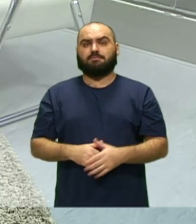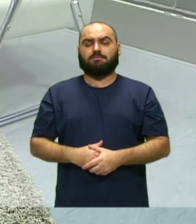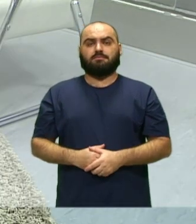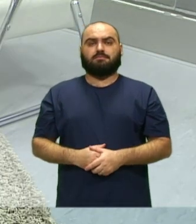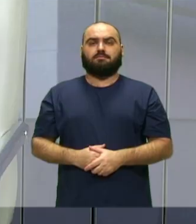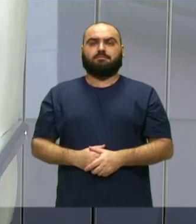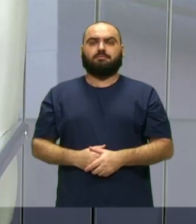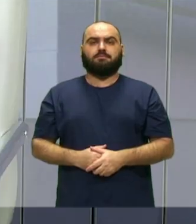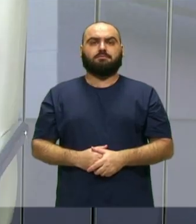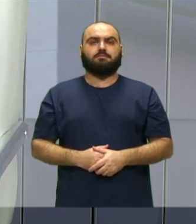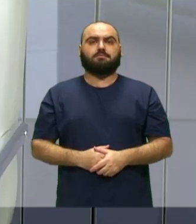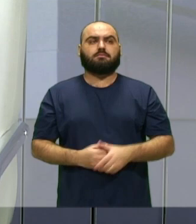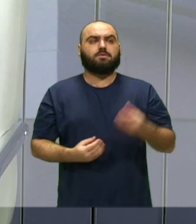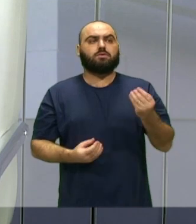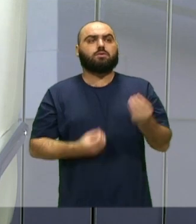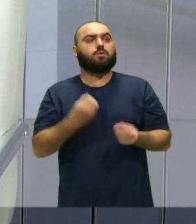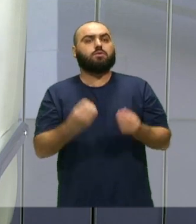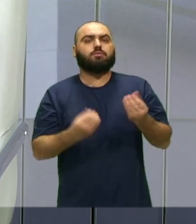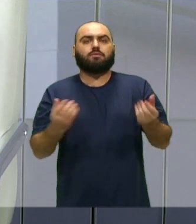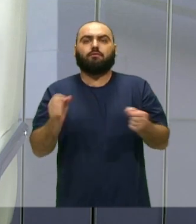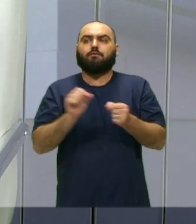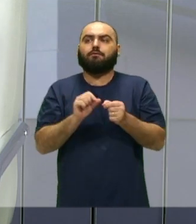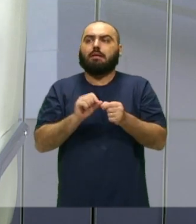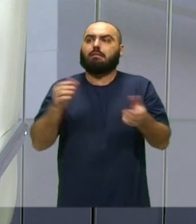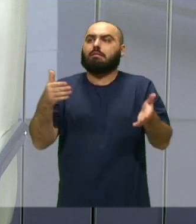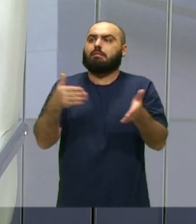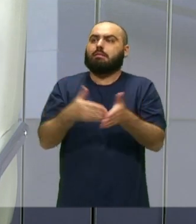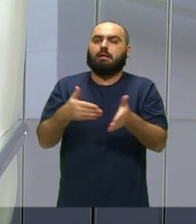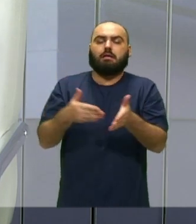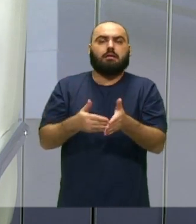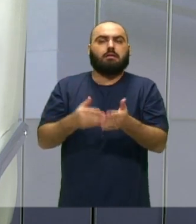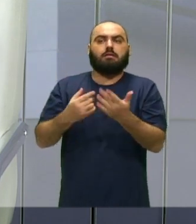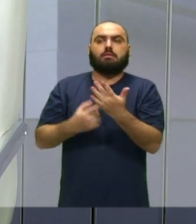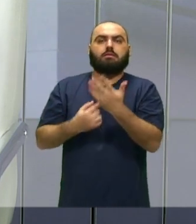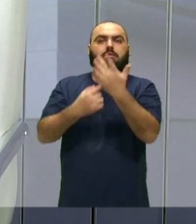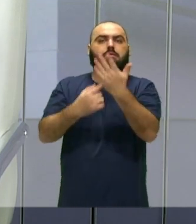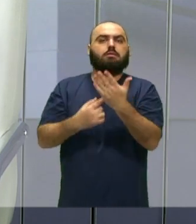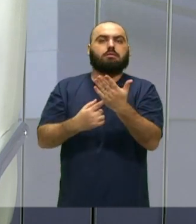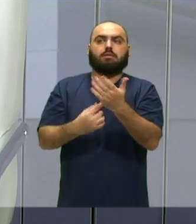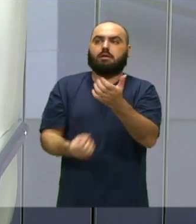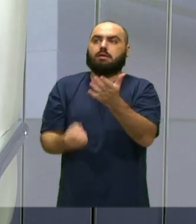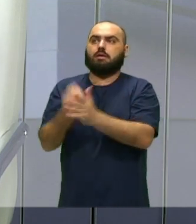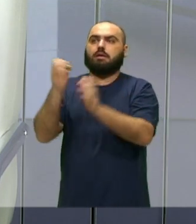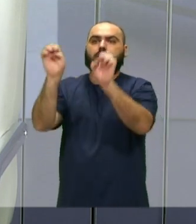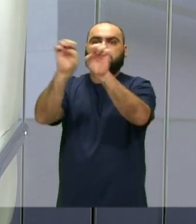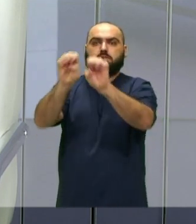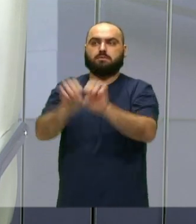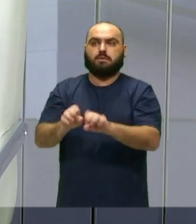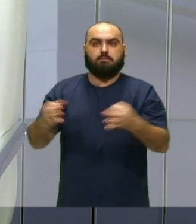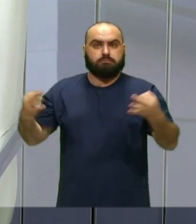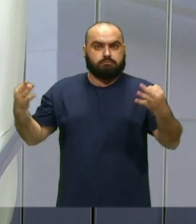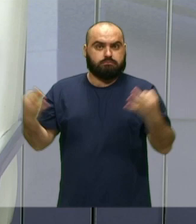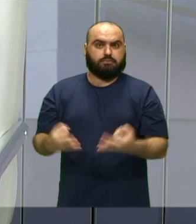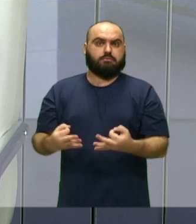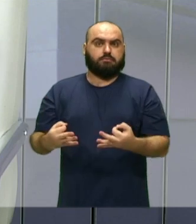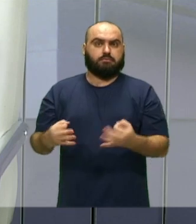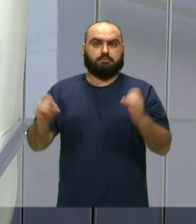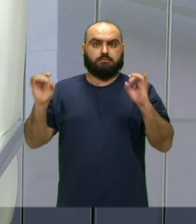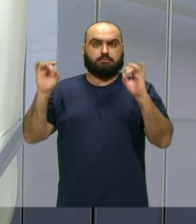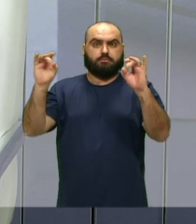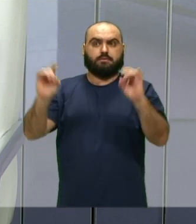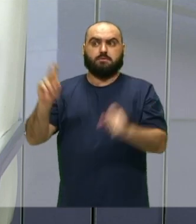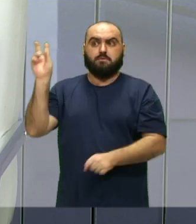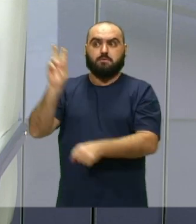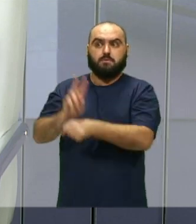que a gente ainda não desenvolveu a tecnologia? Como que a gente ainda não criou uma estrutura decente, com o mínimo de decência para preservar